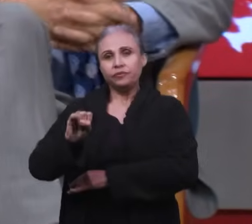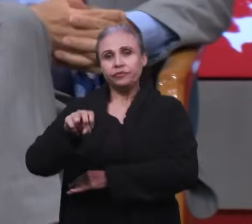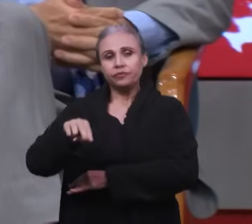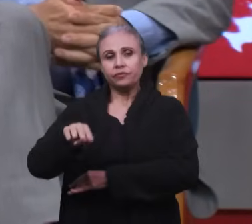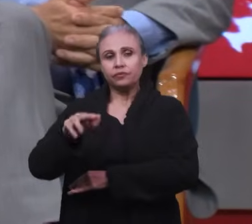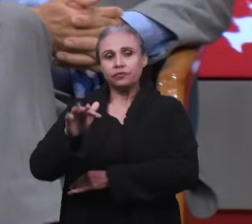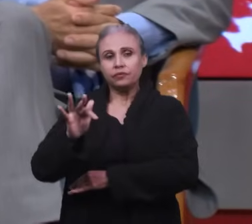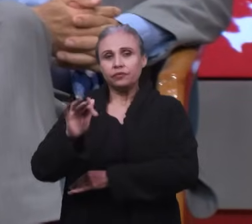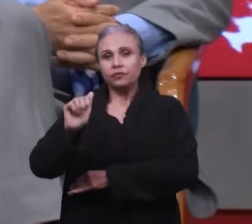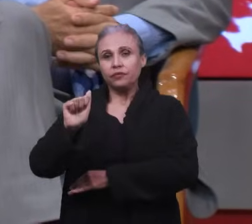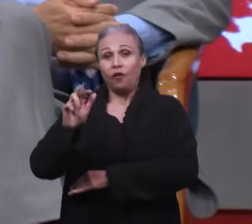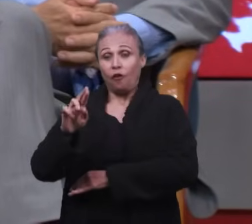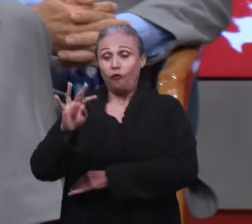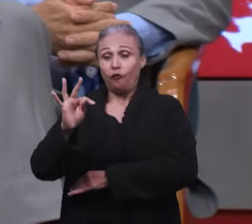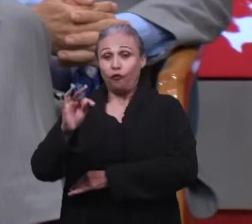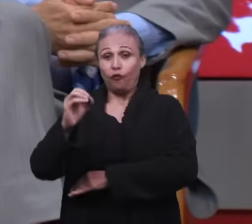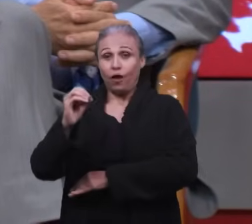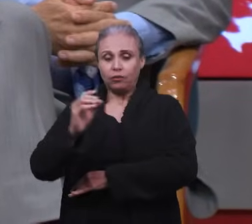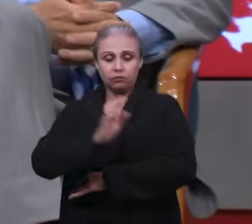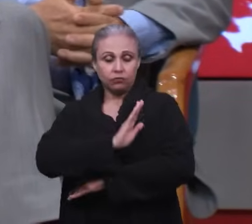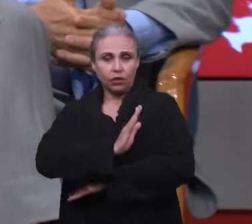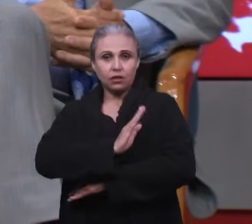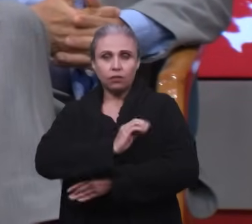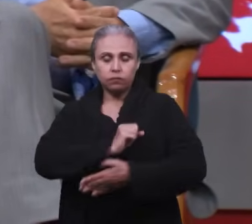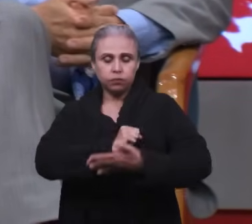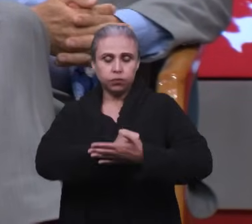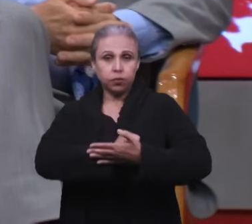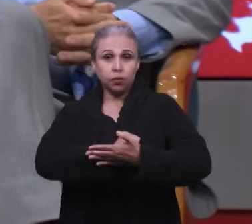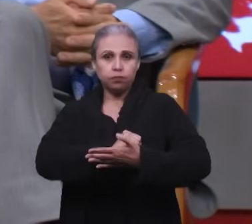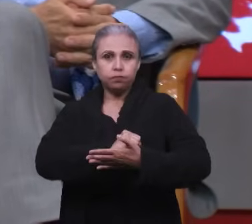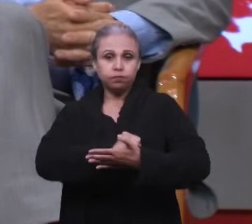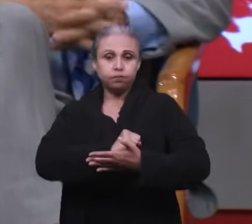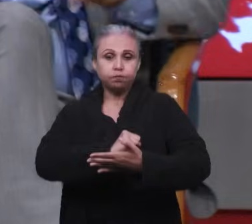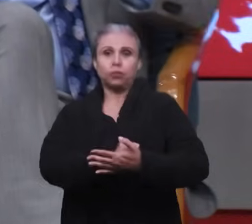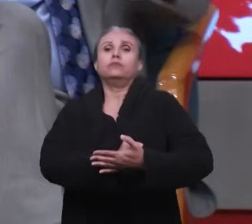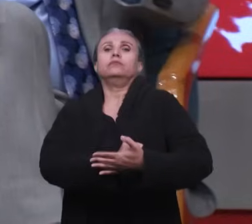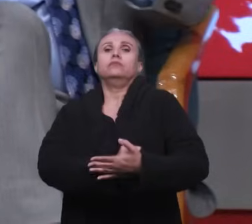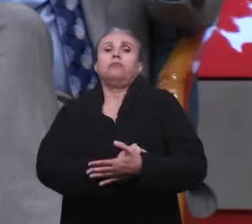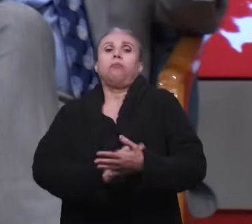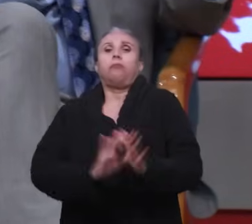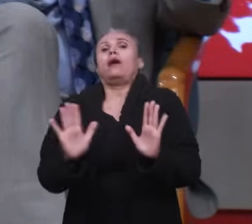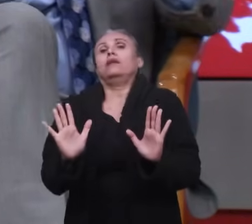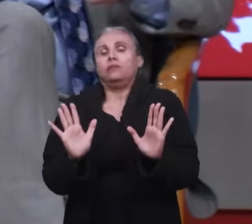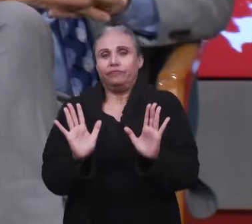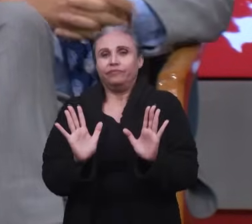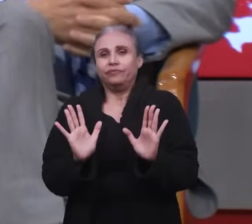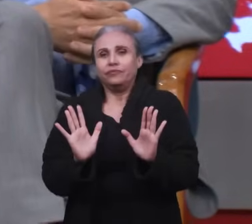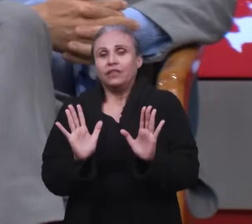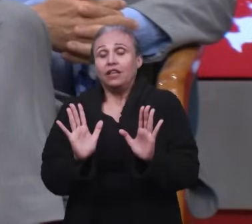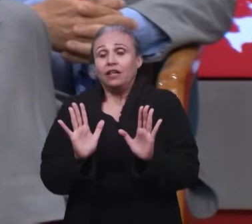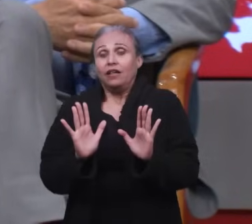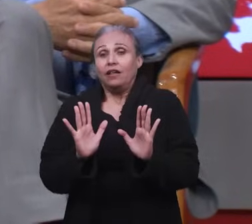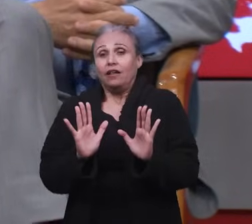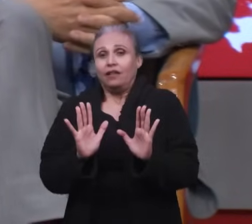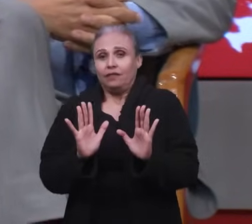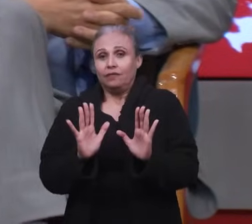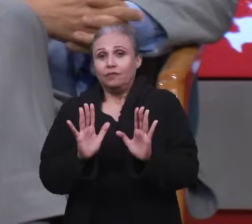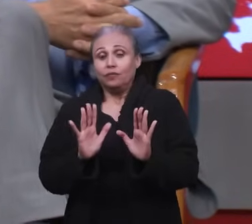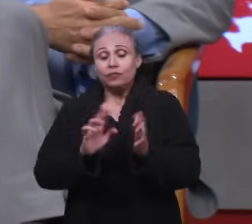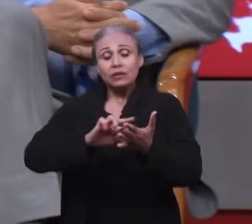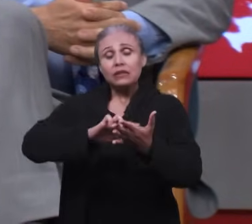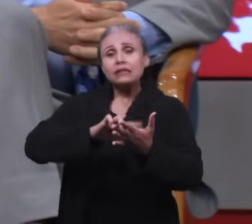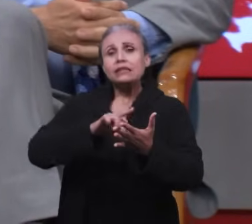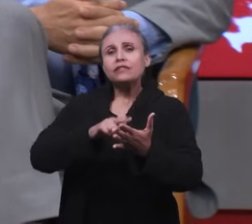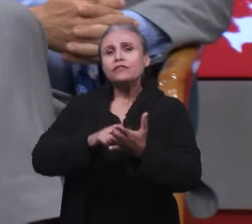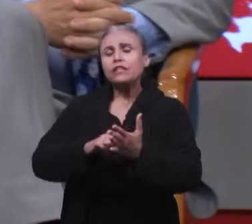um tecido, de uma parte. Isso é uma coisa importante. Vamos trazer isso para dentro da vida